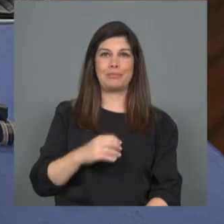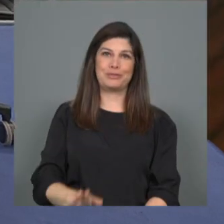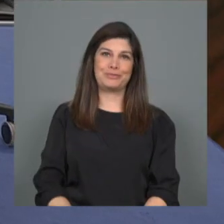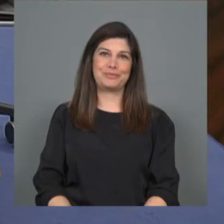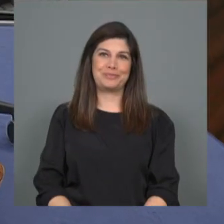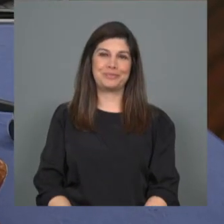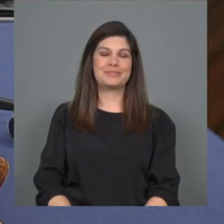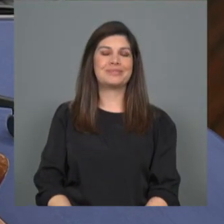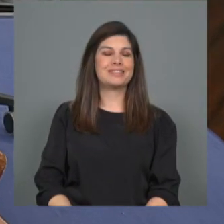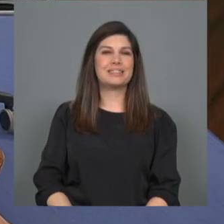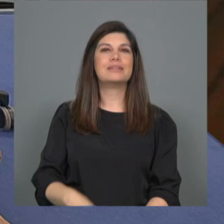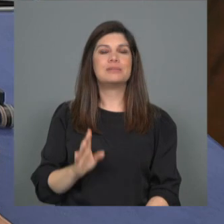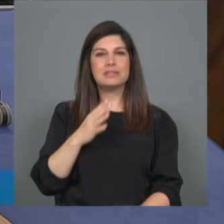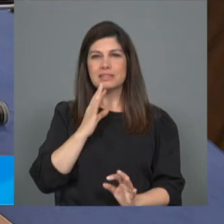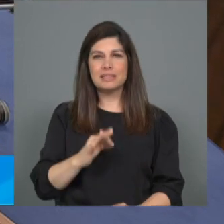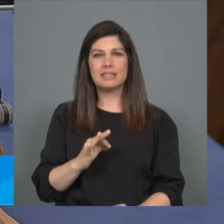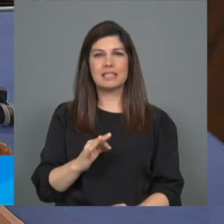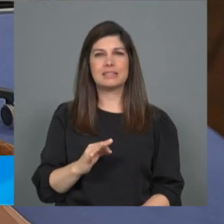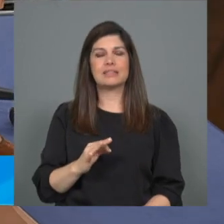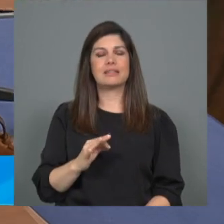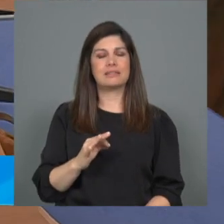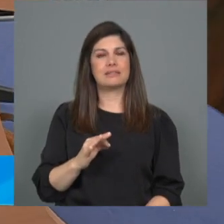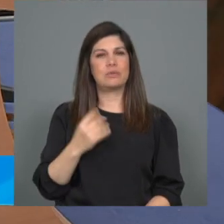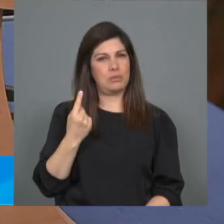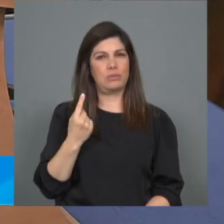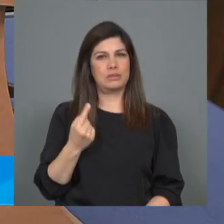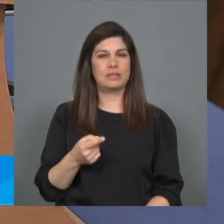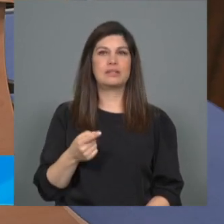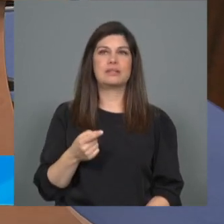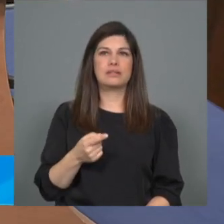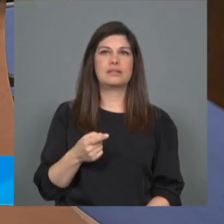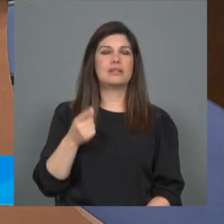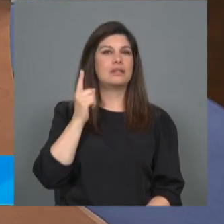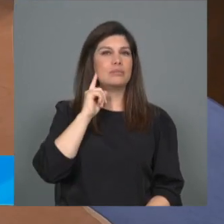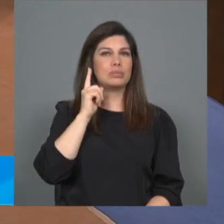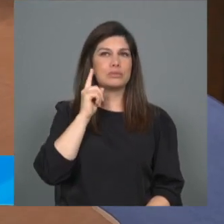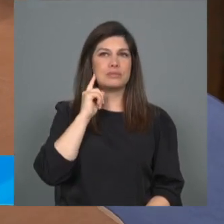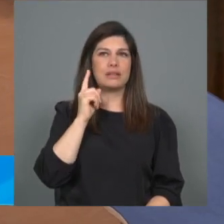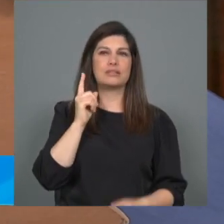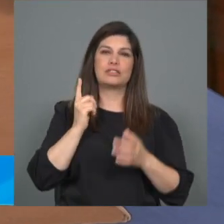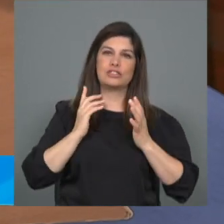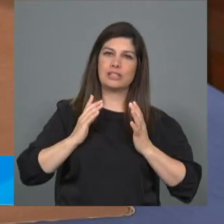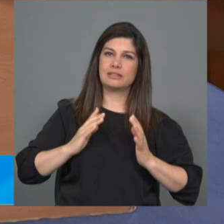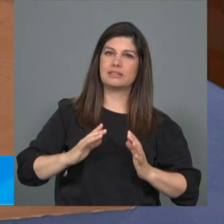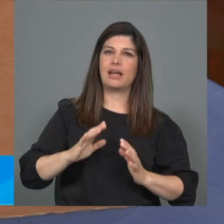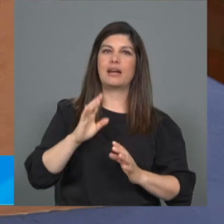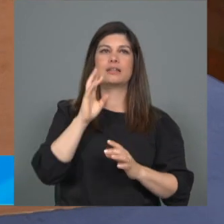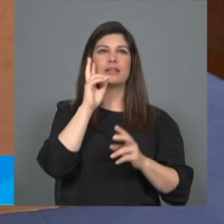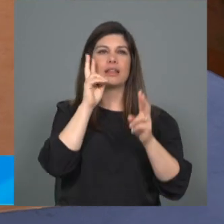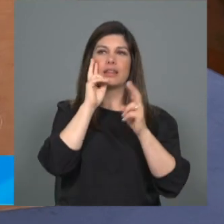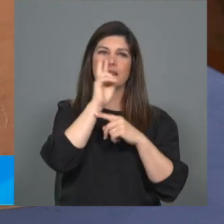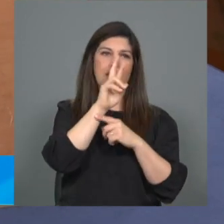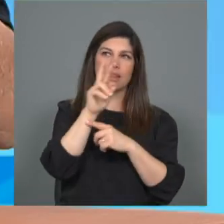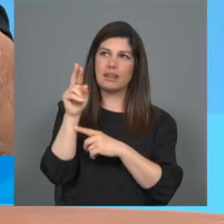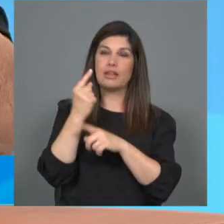coisa é certa, o descanso, a importância do descanso, do admirar as obras da criação de Deus, do